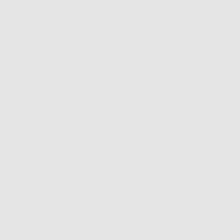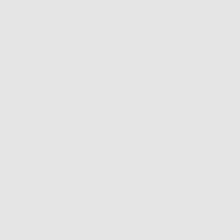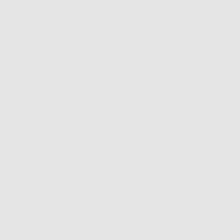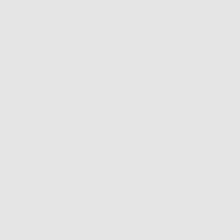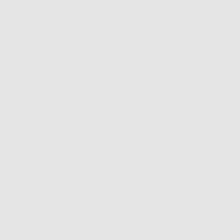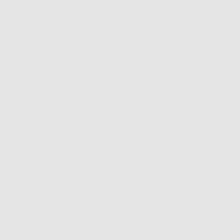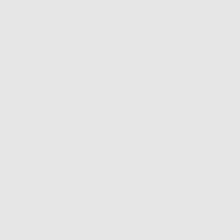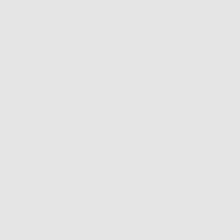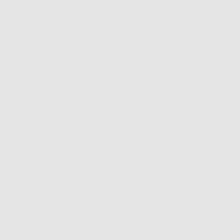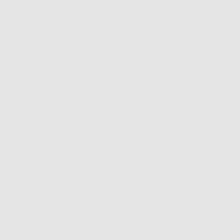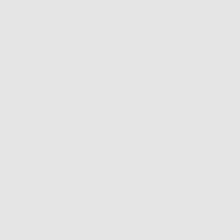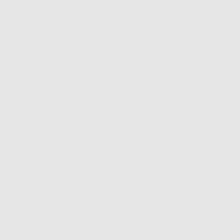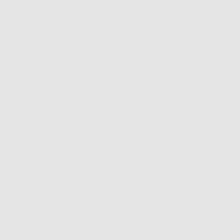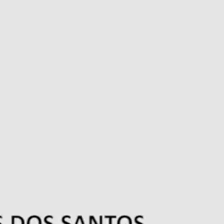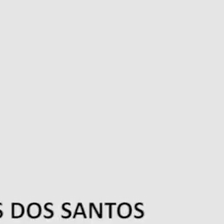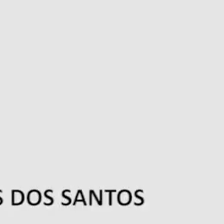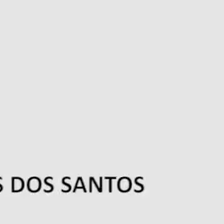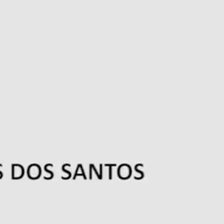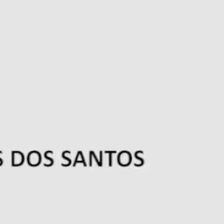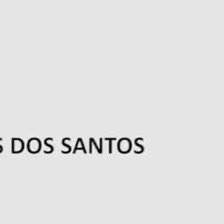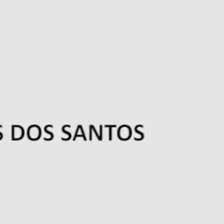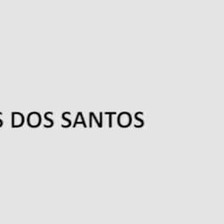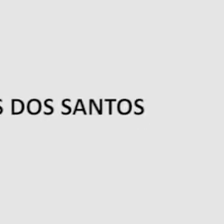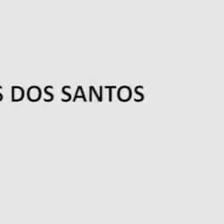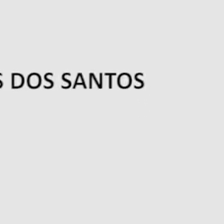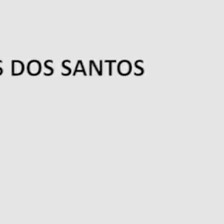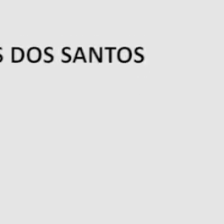Tchau. Tchau.